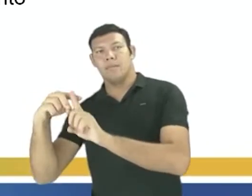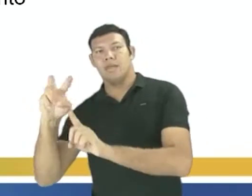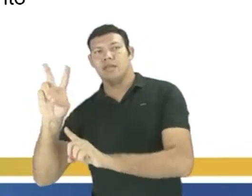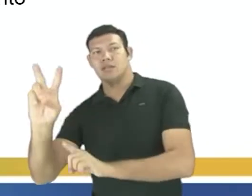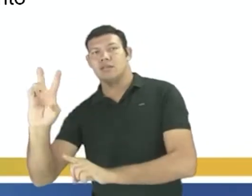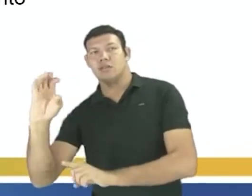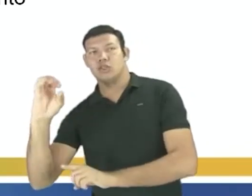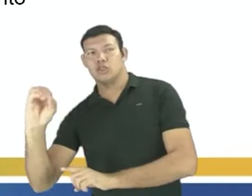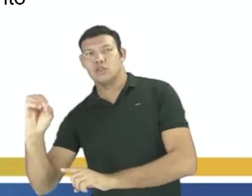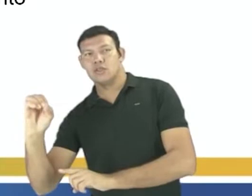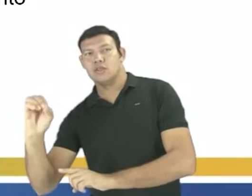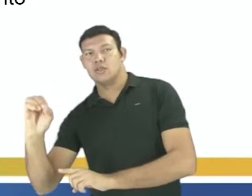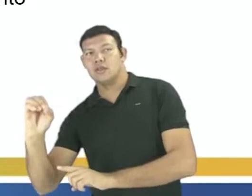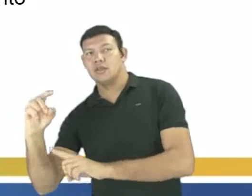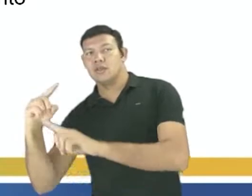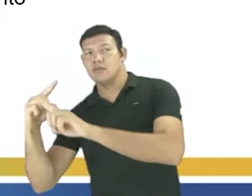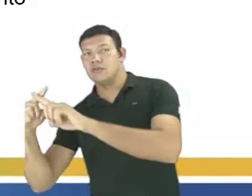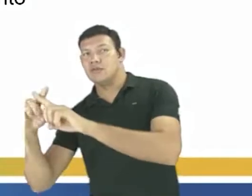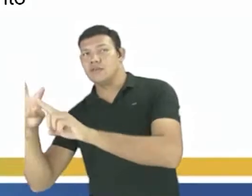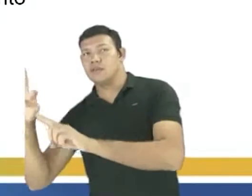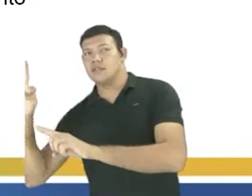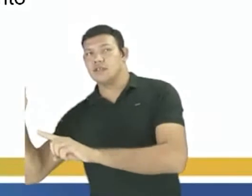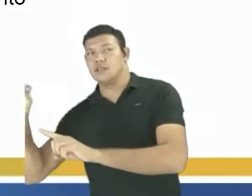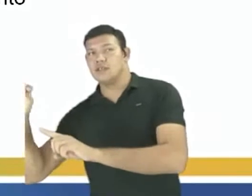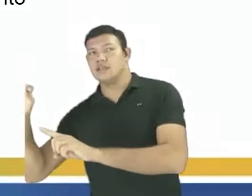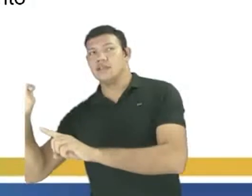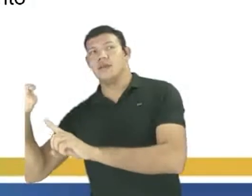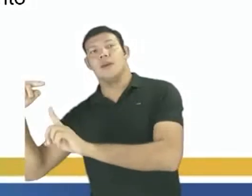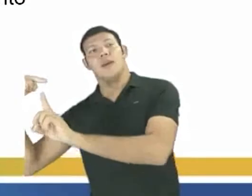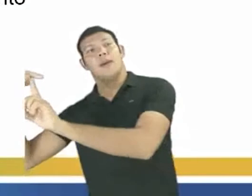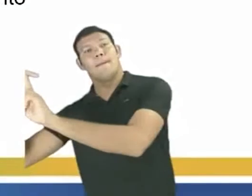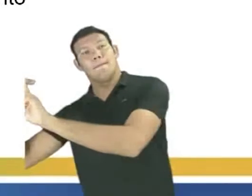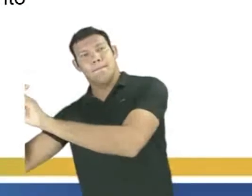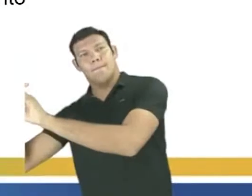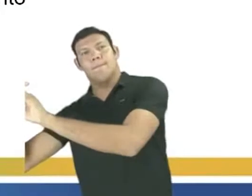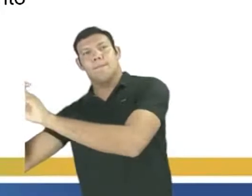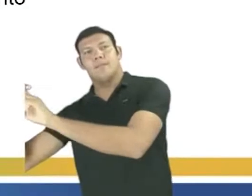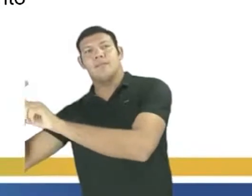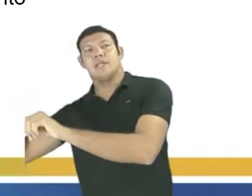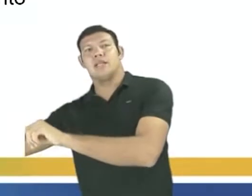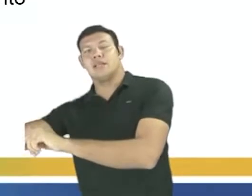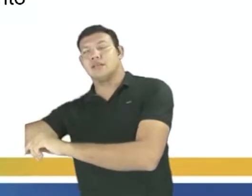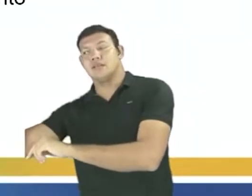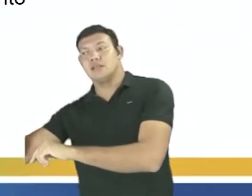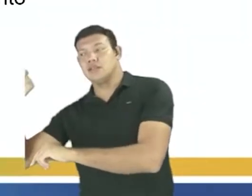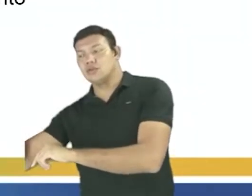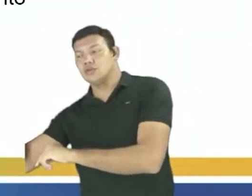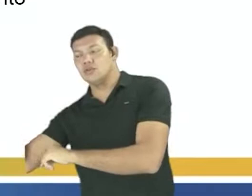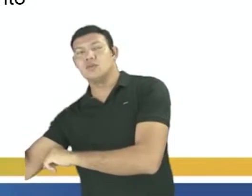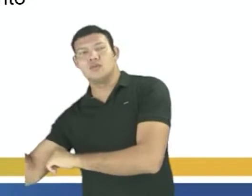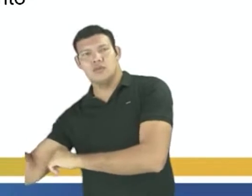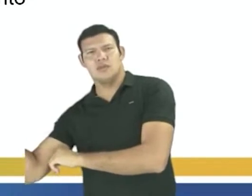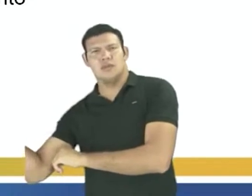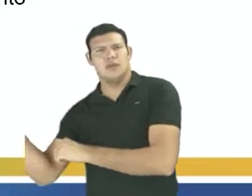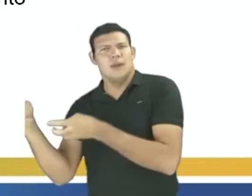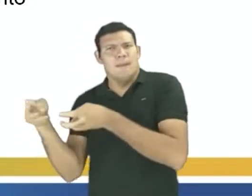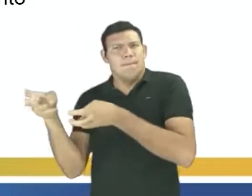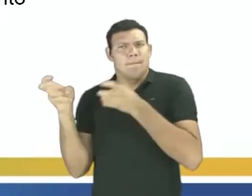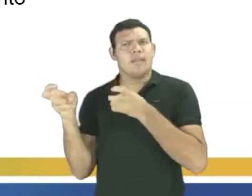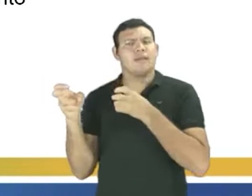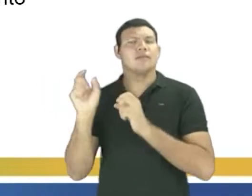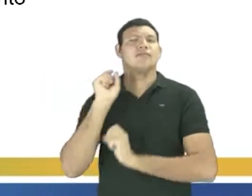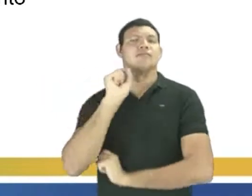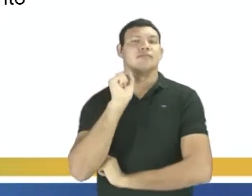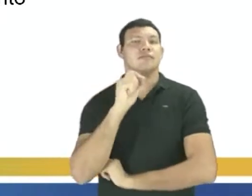tempo mais a metade da aceleração vezes o tempo ao quadrado. Então, percebam que